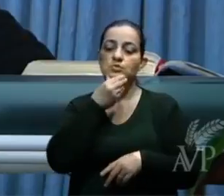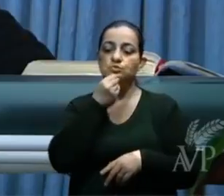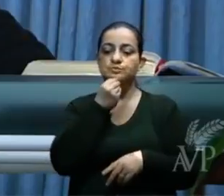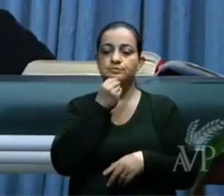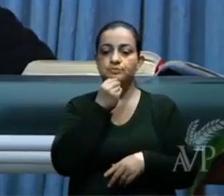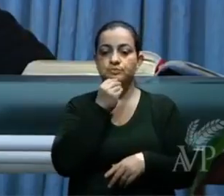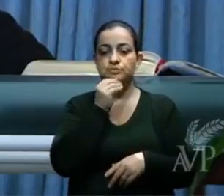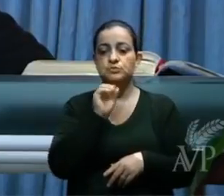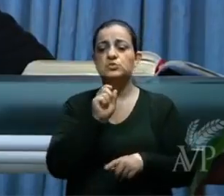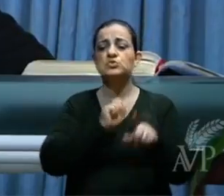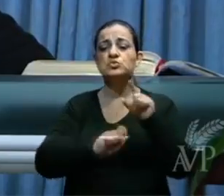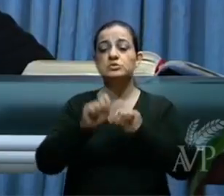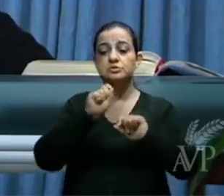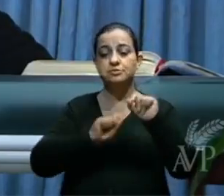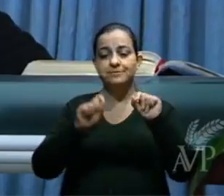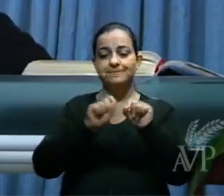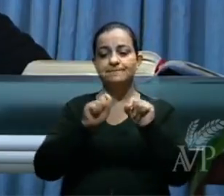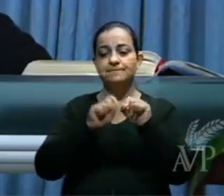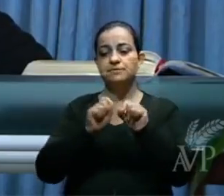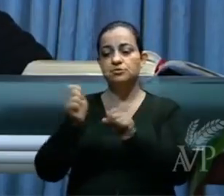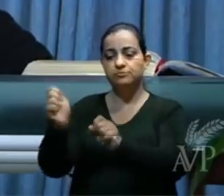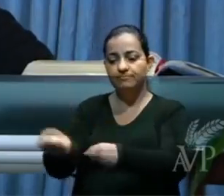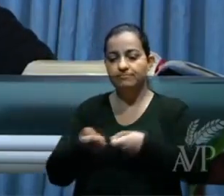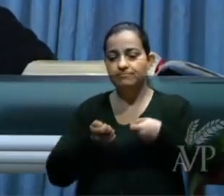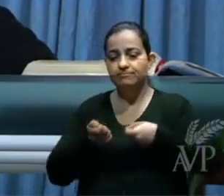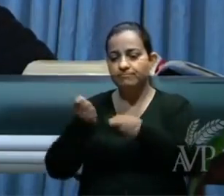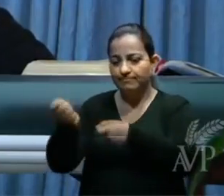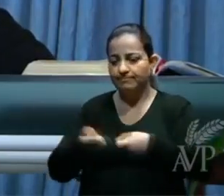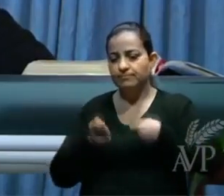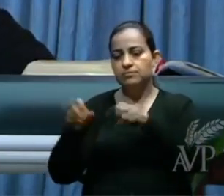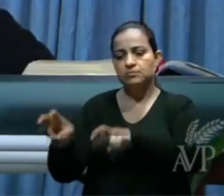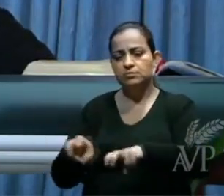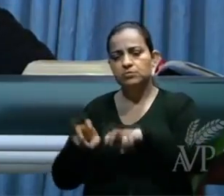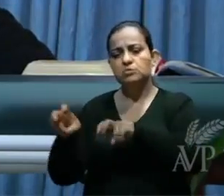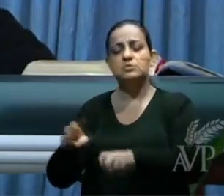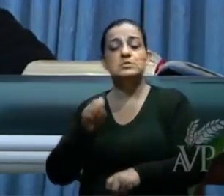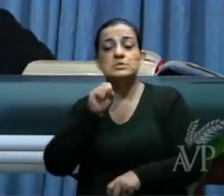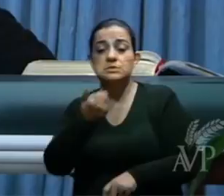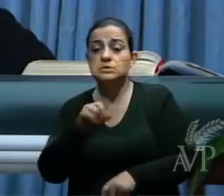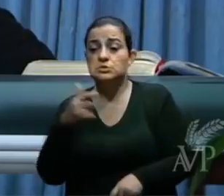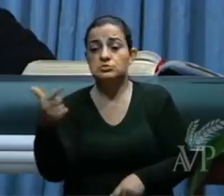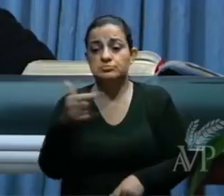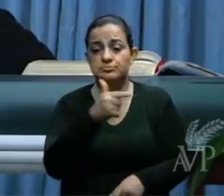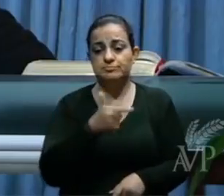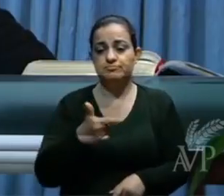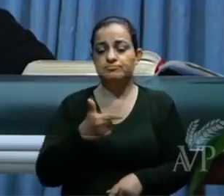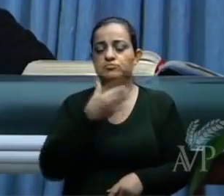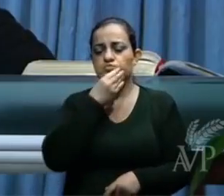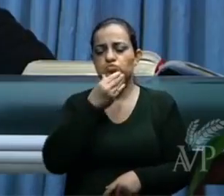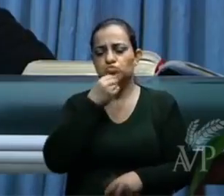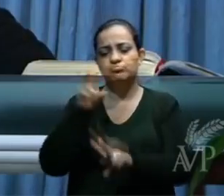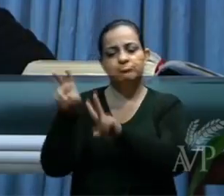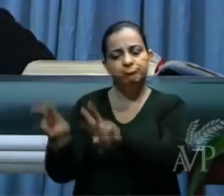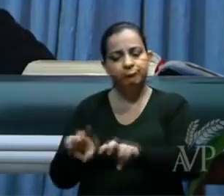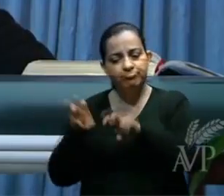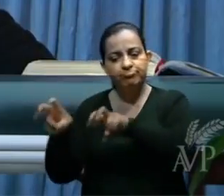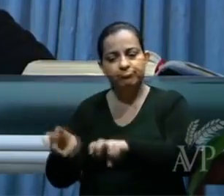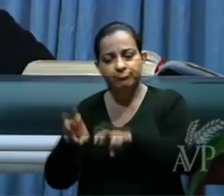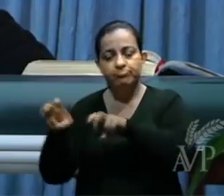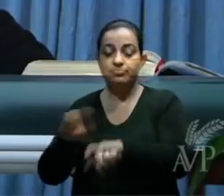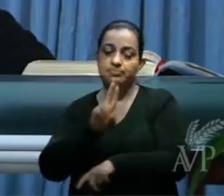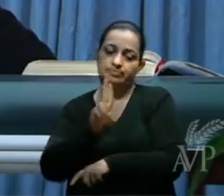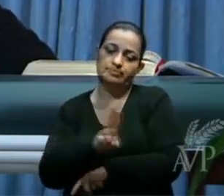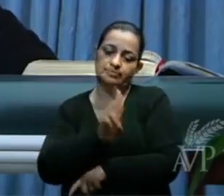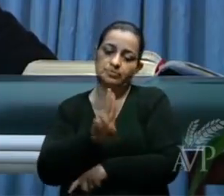o que faria uma enxada se ela não estivesse na mão do colono karp do